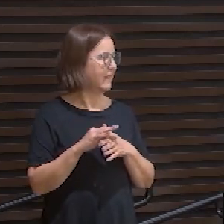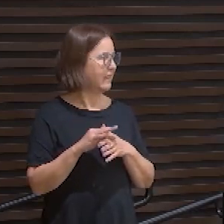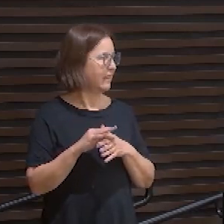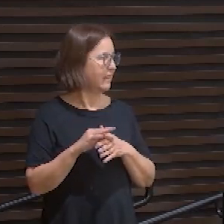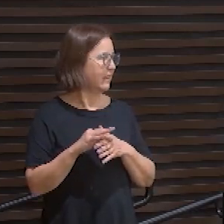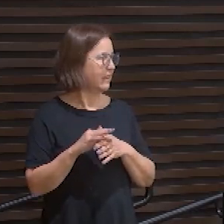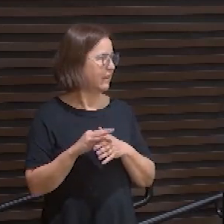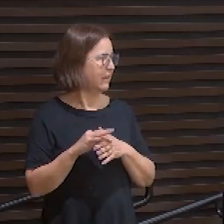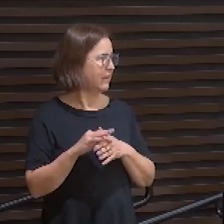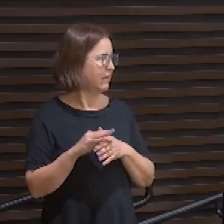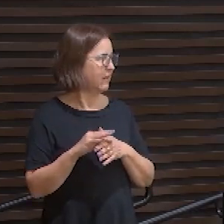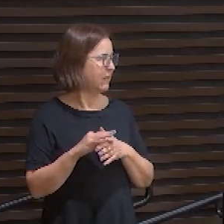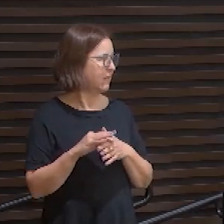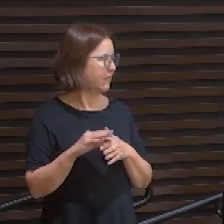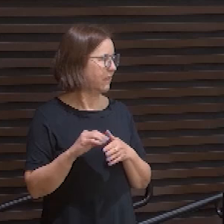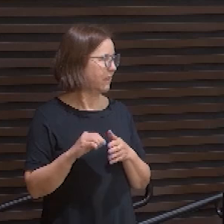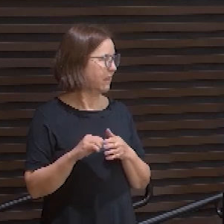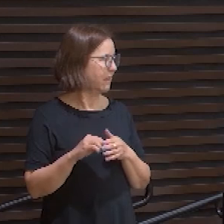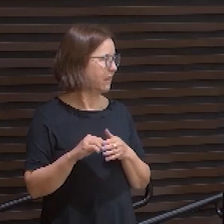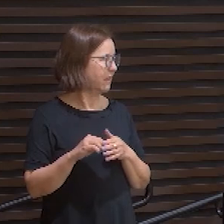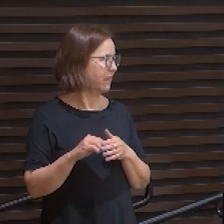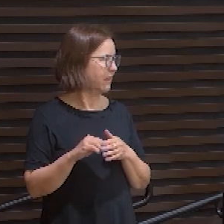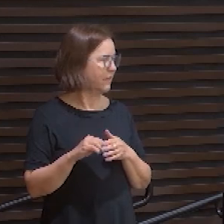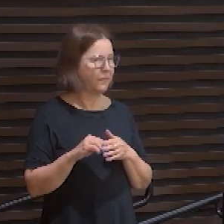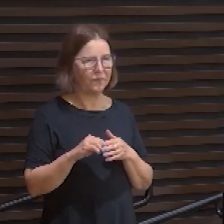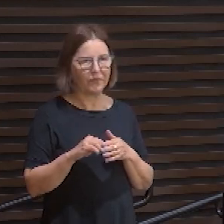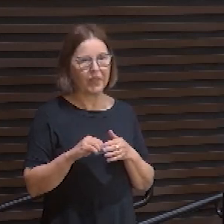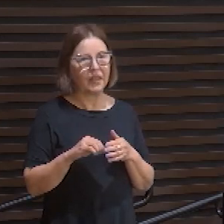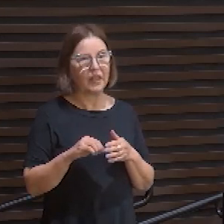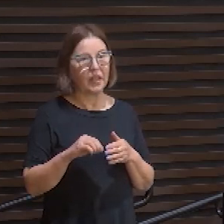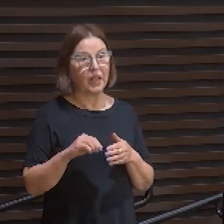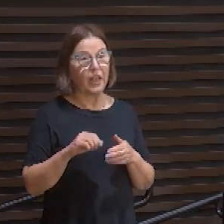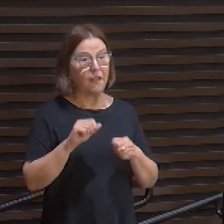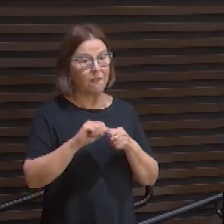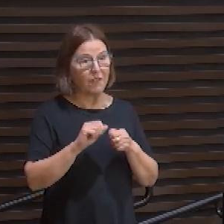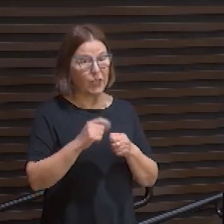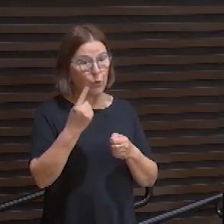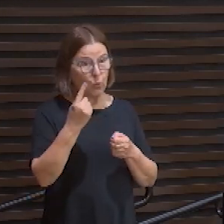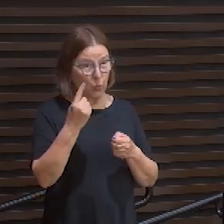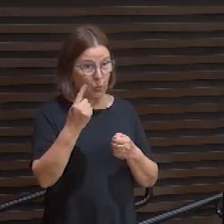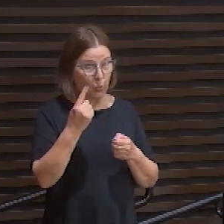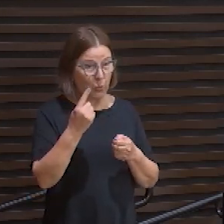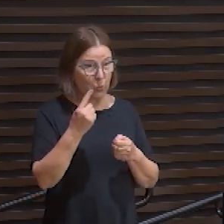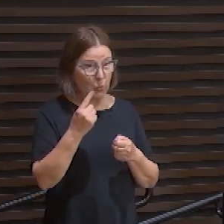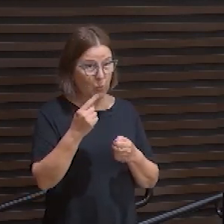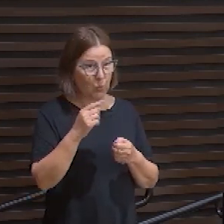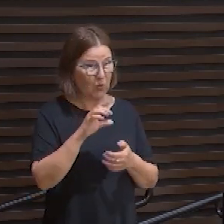cada vez. Bife não se pode fazer 2 na mesma coisa.